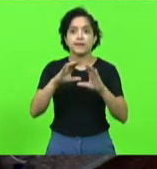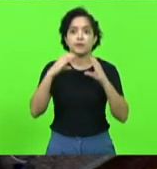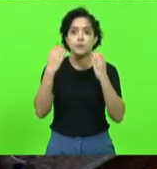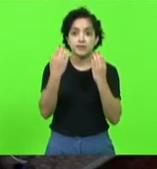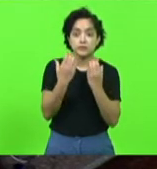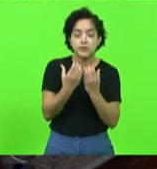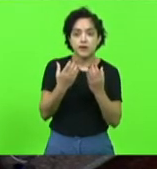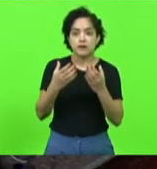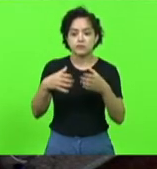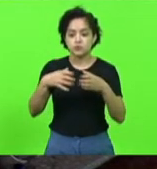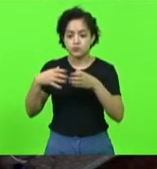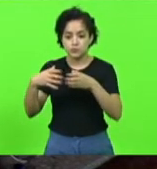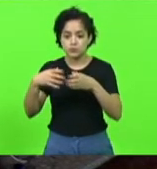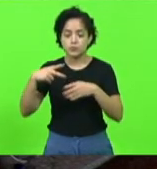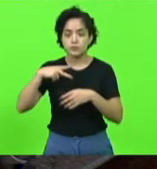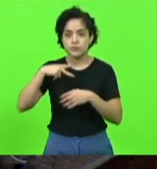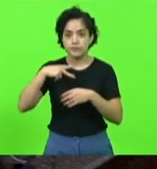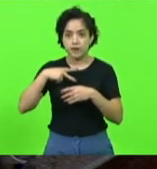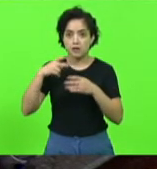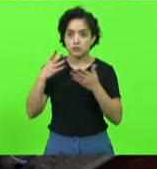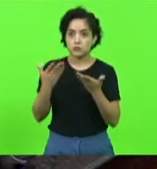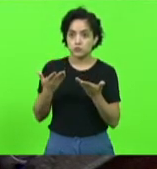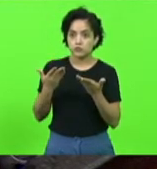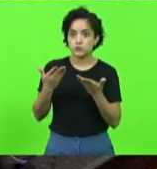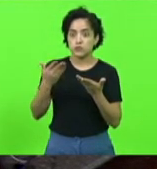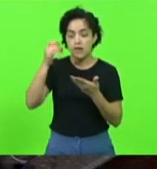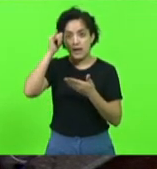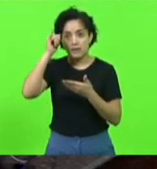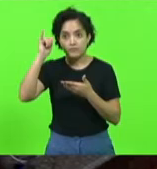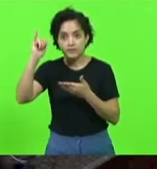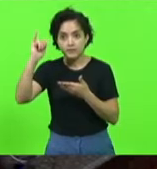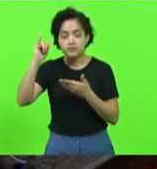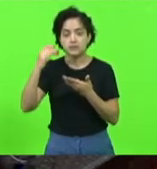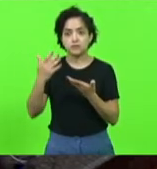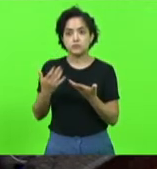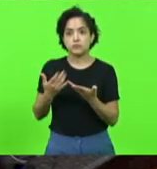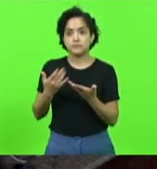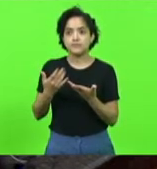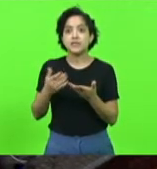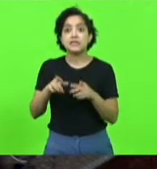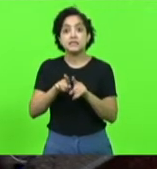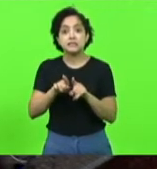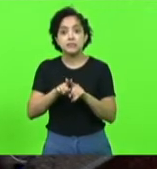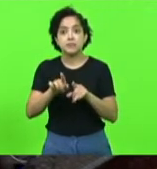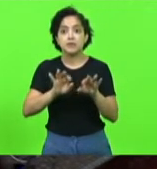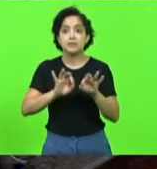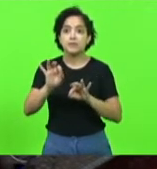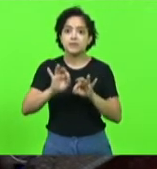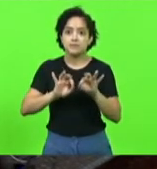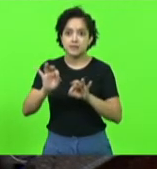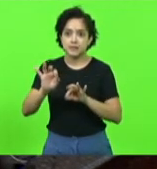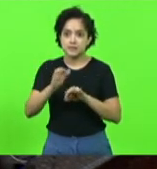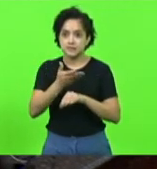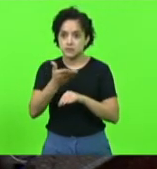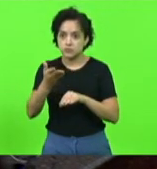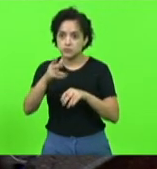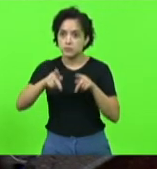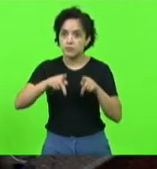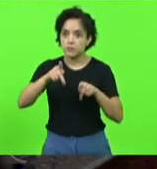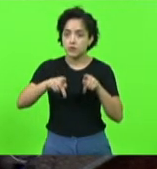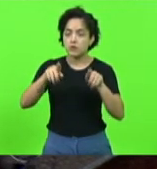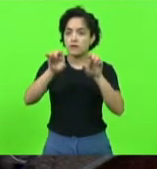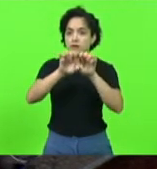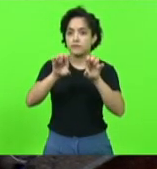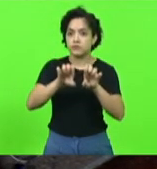privado, visando a prevenção, a mitigação e a preparação das populações e da